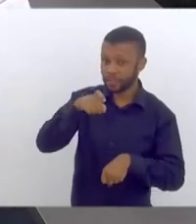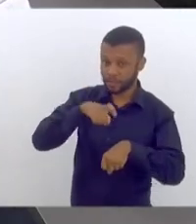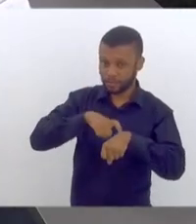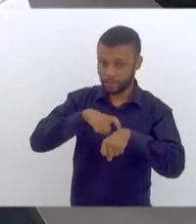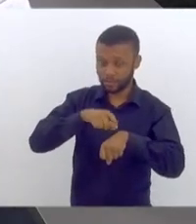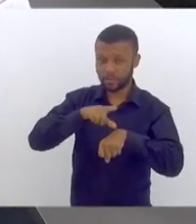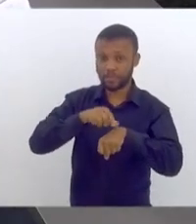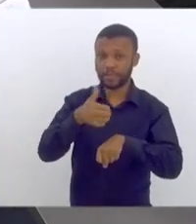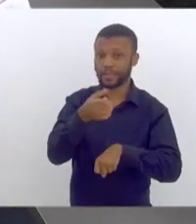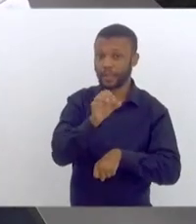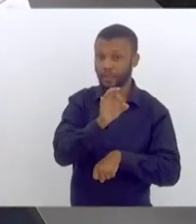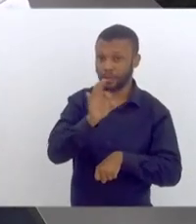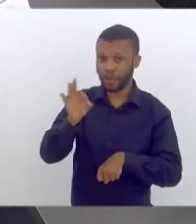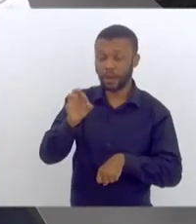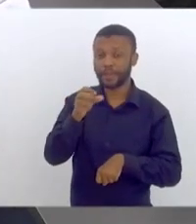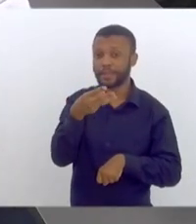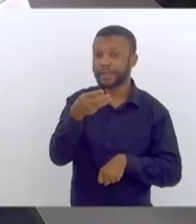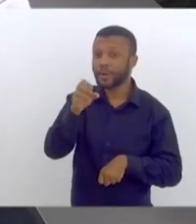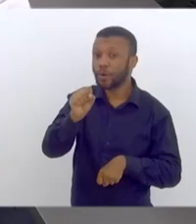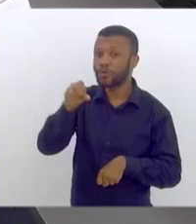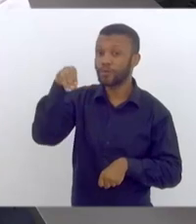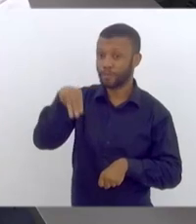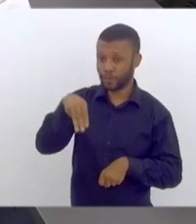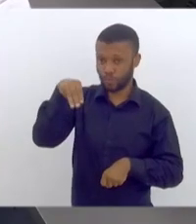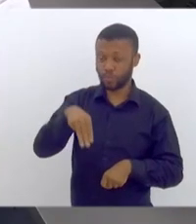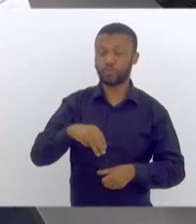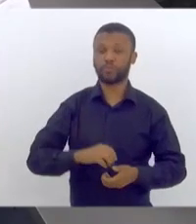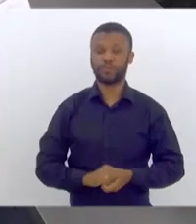e 38 minutos